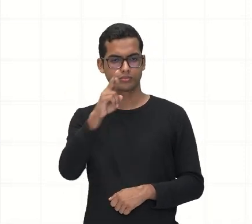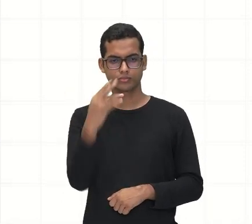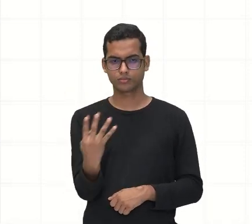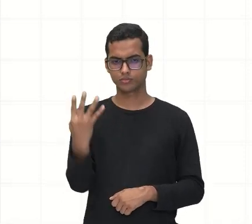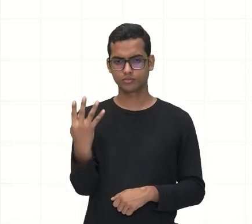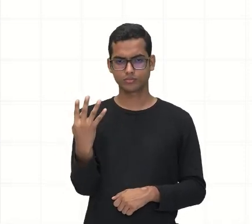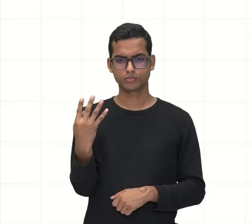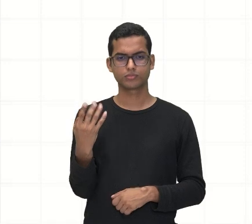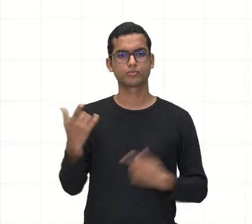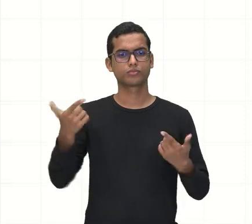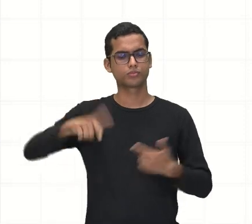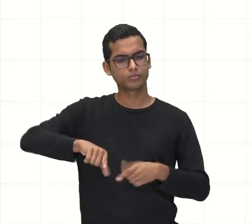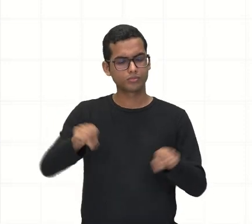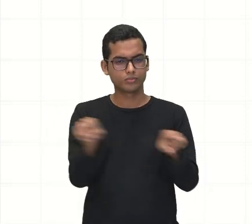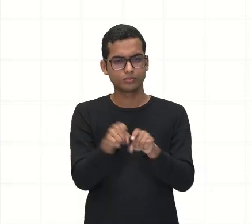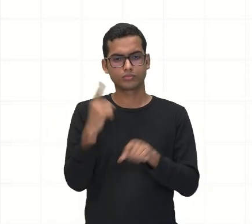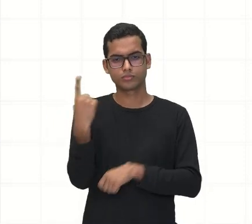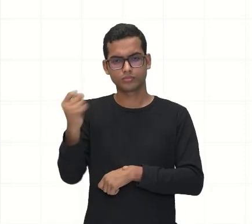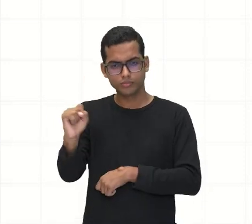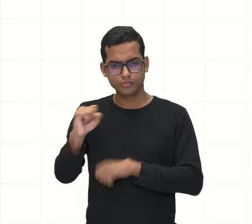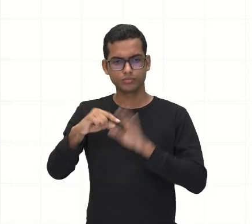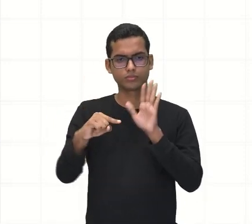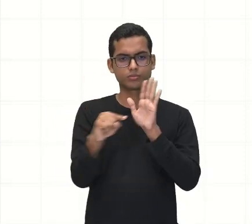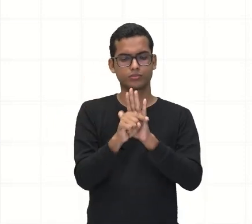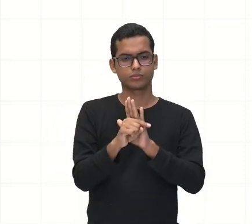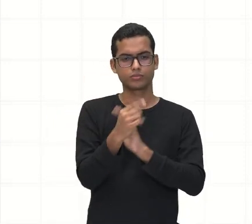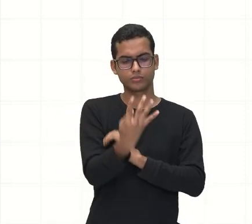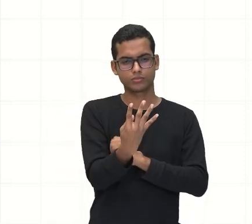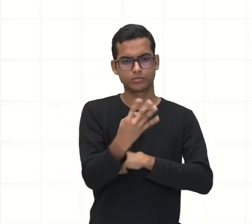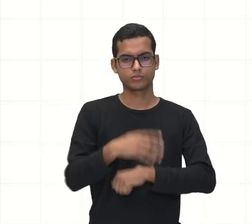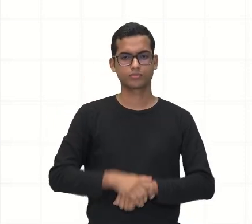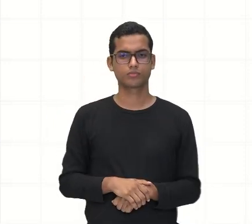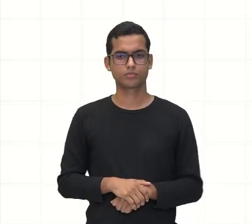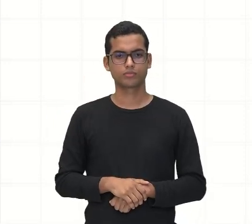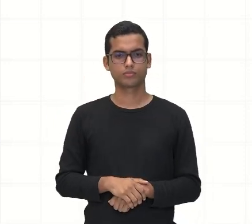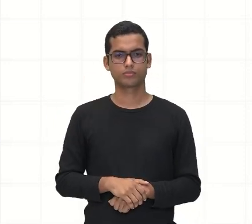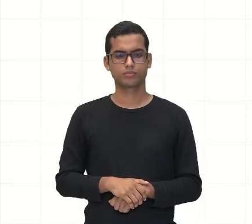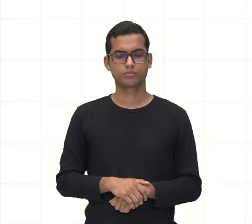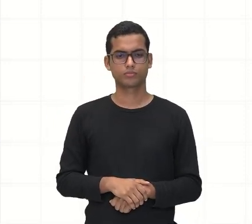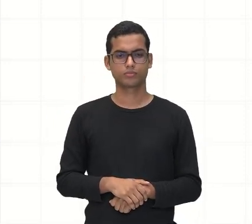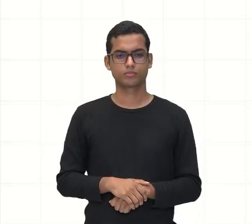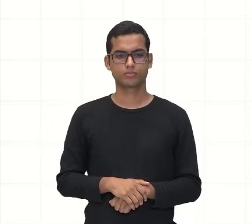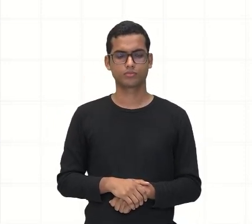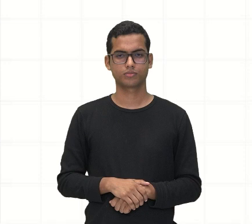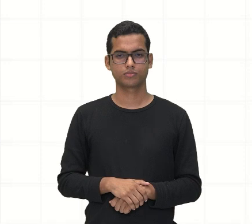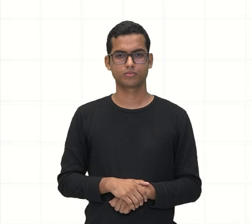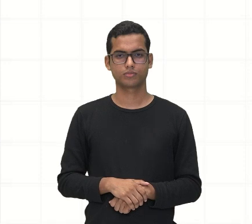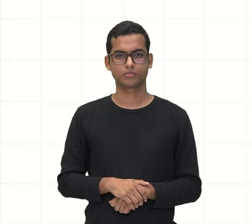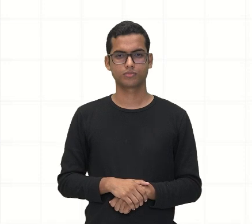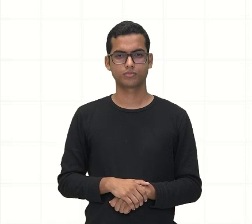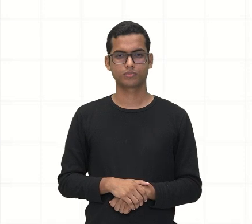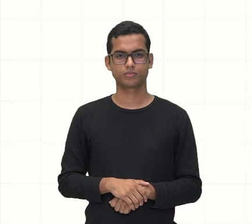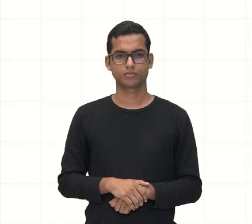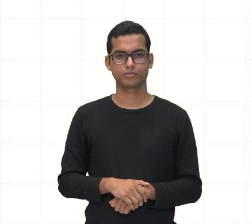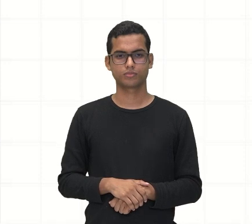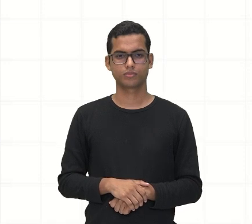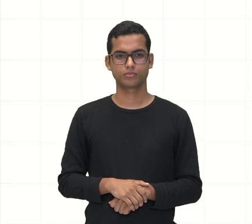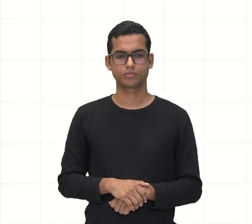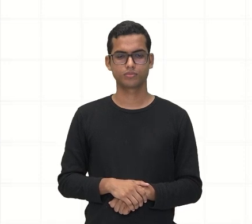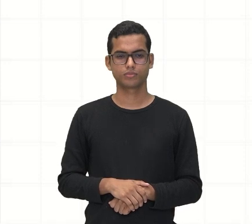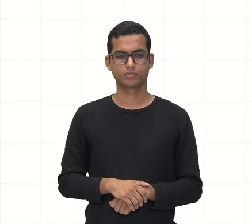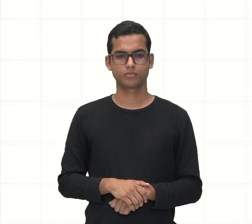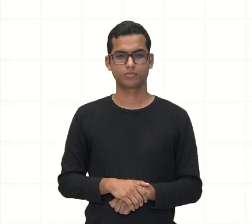aí repetimos o número 18 e o sinal, tá bom? E aí ficamos agora com 18 menos 4. E 18 menos 4